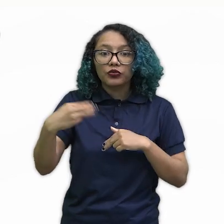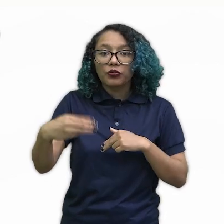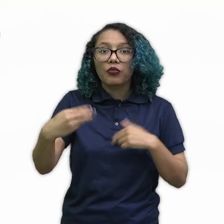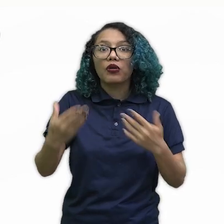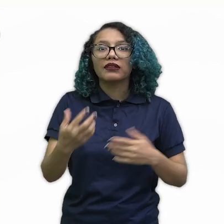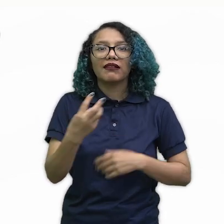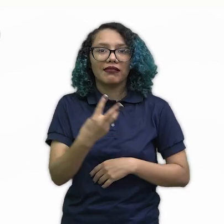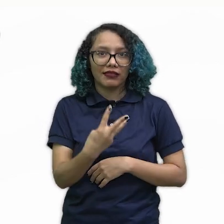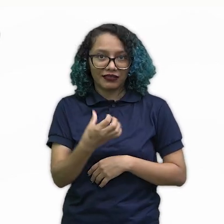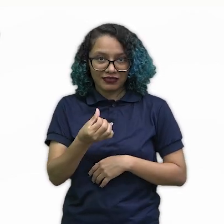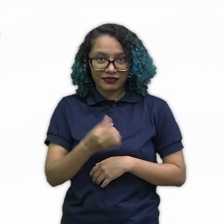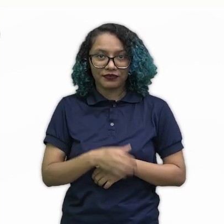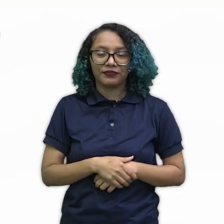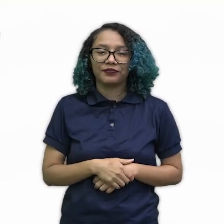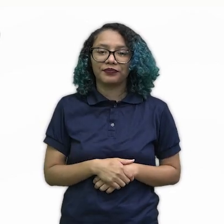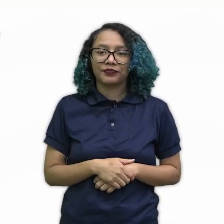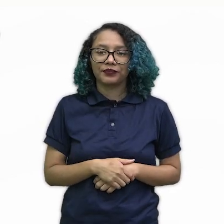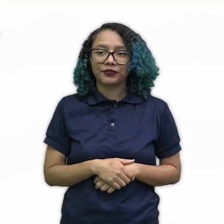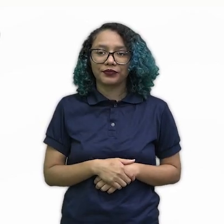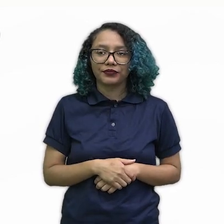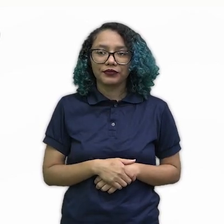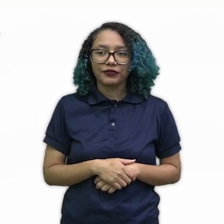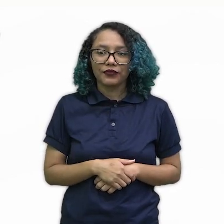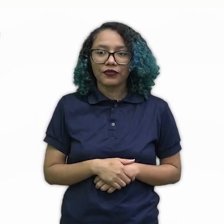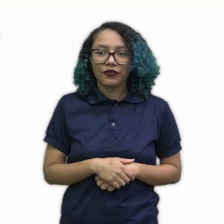aqui é 36.